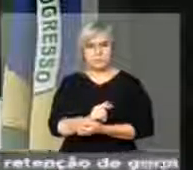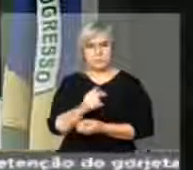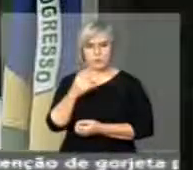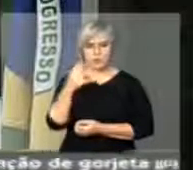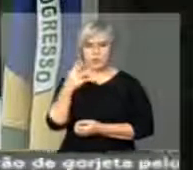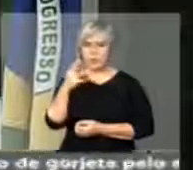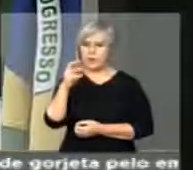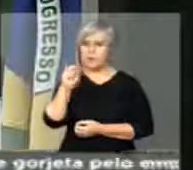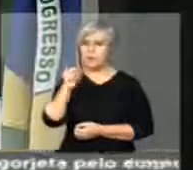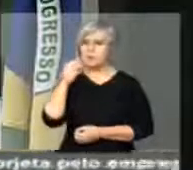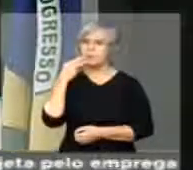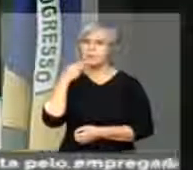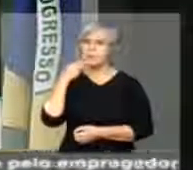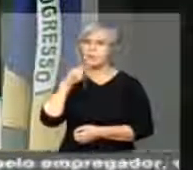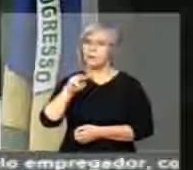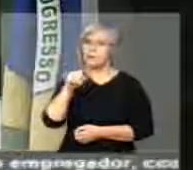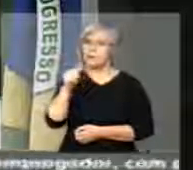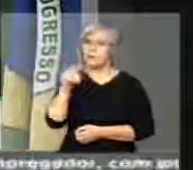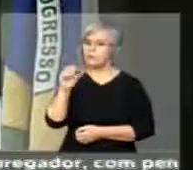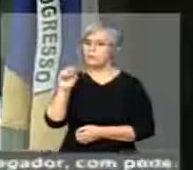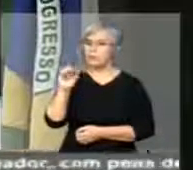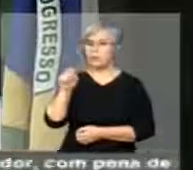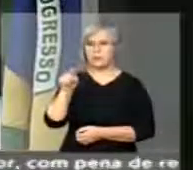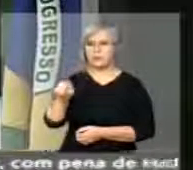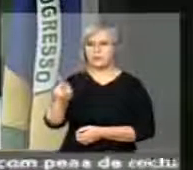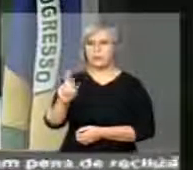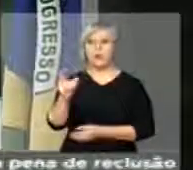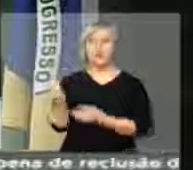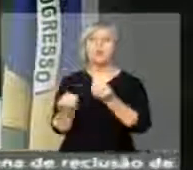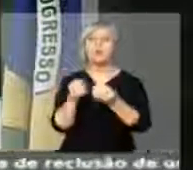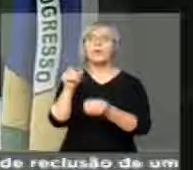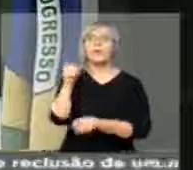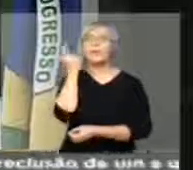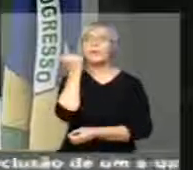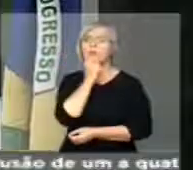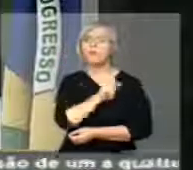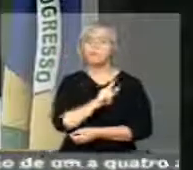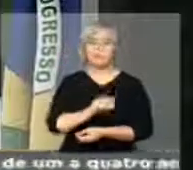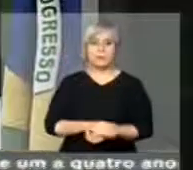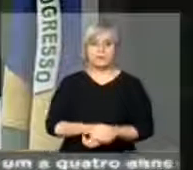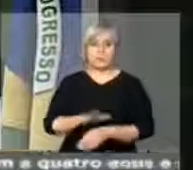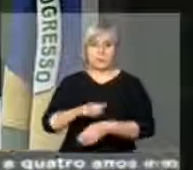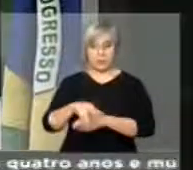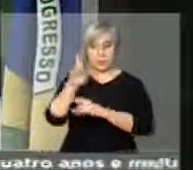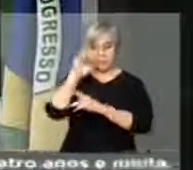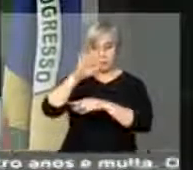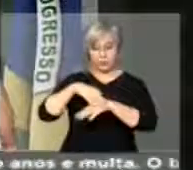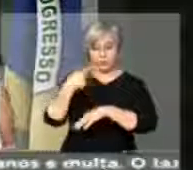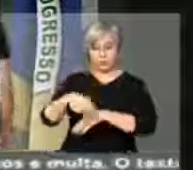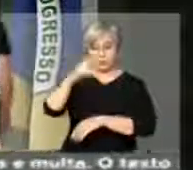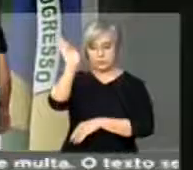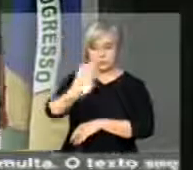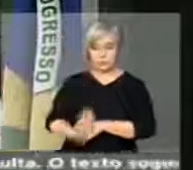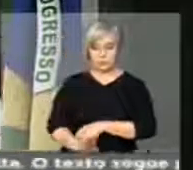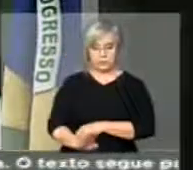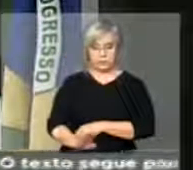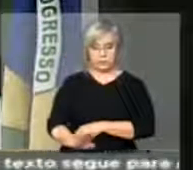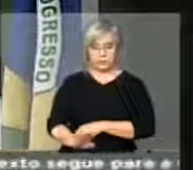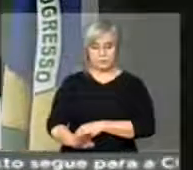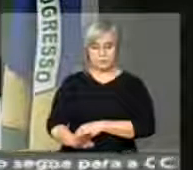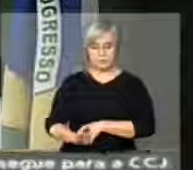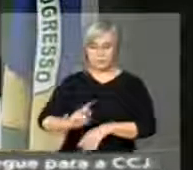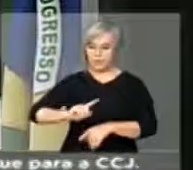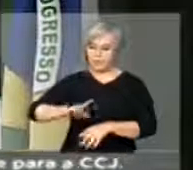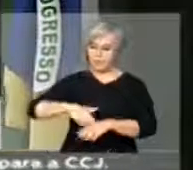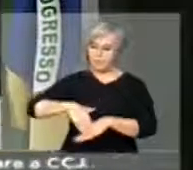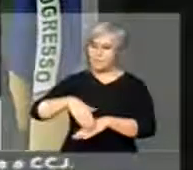48 milhões e 700 mil. Mais do que o gerente aqui no Brasil, o presidente no Brasil, e mais